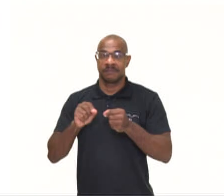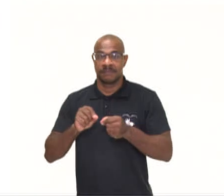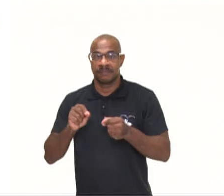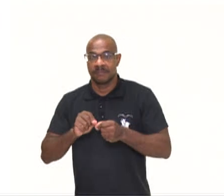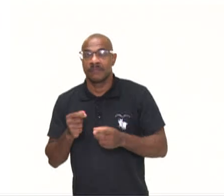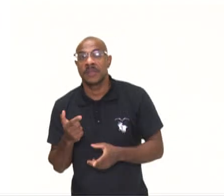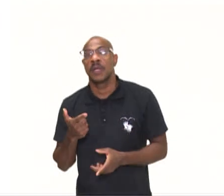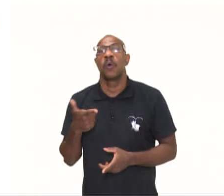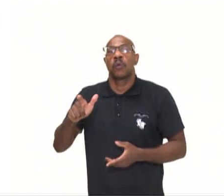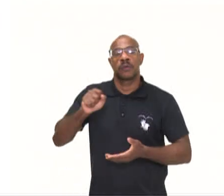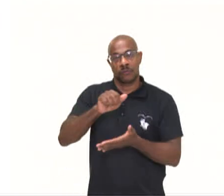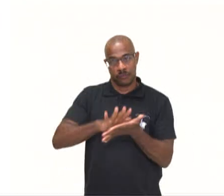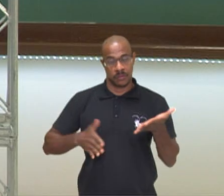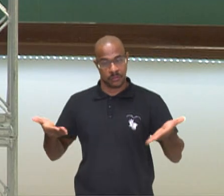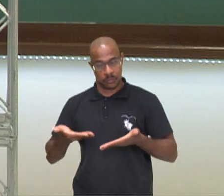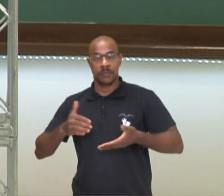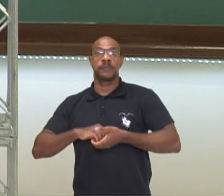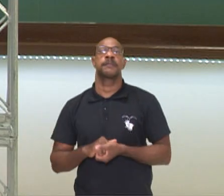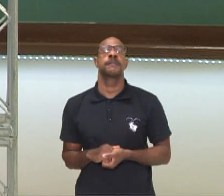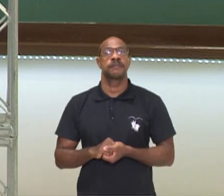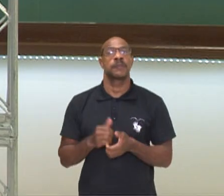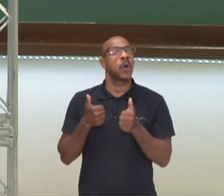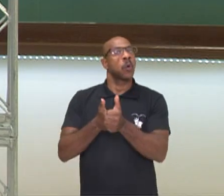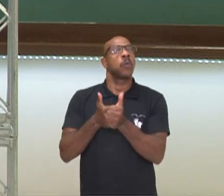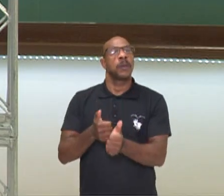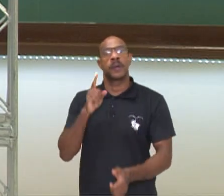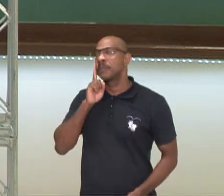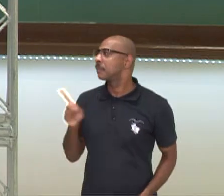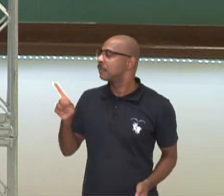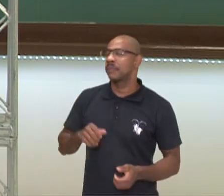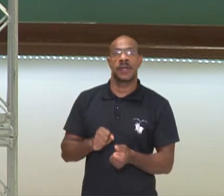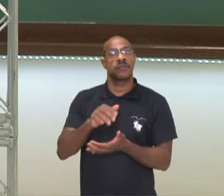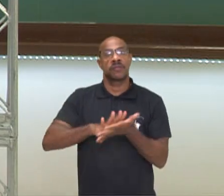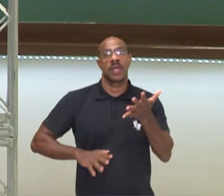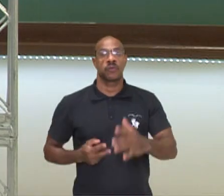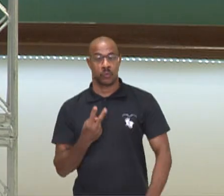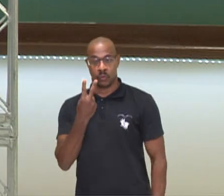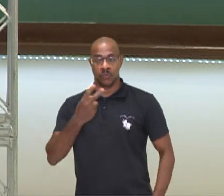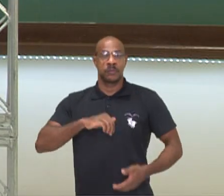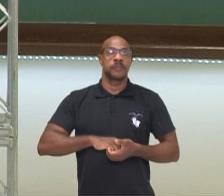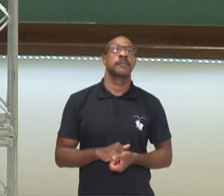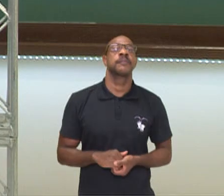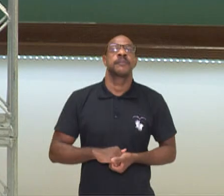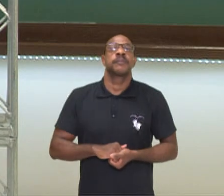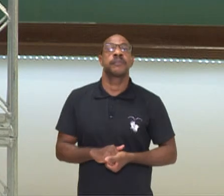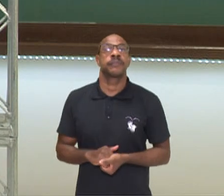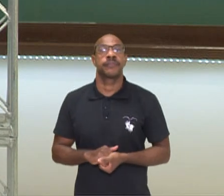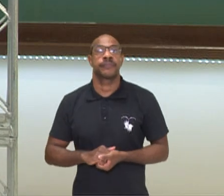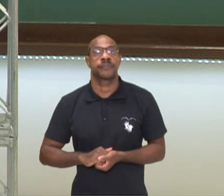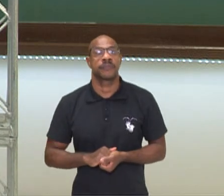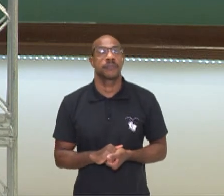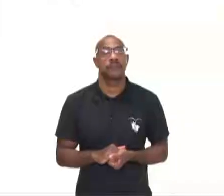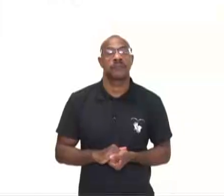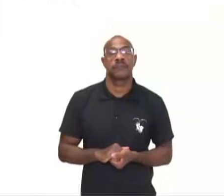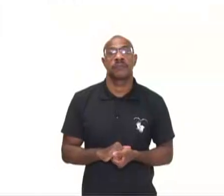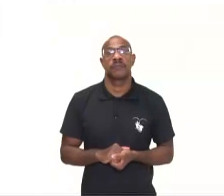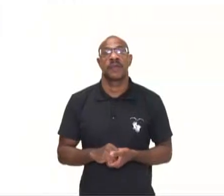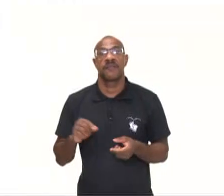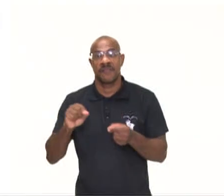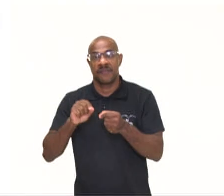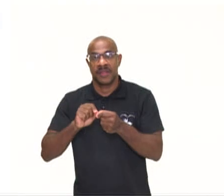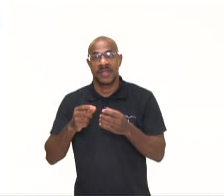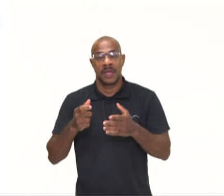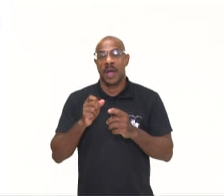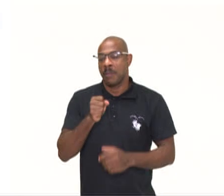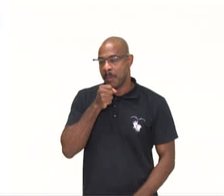vamos para outra atividade companhia comigo atividade 2 a produção